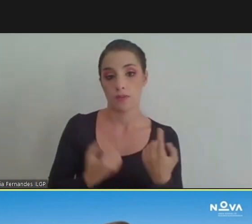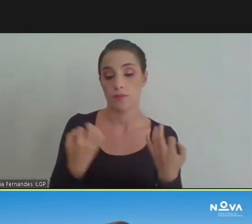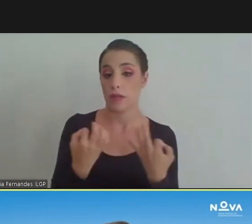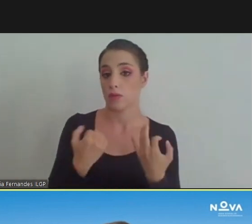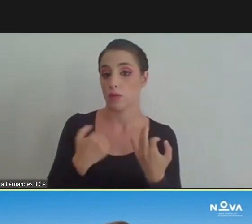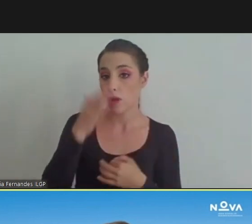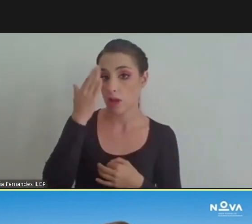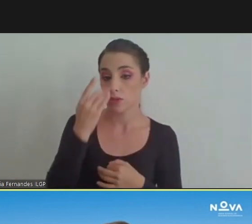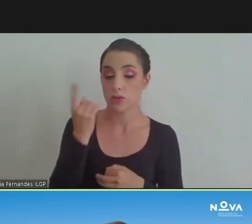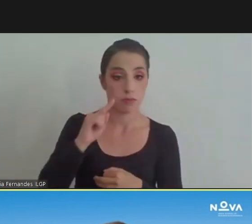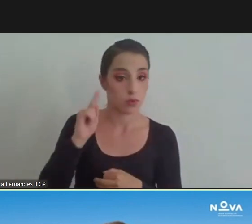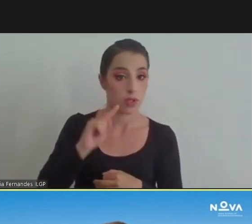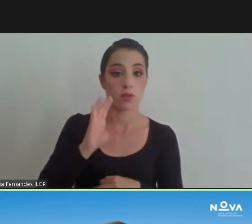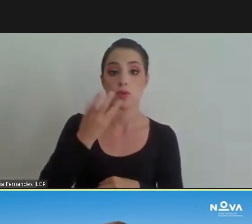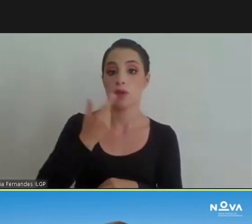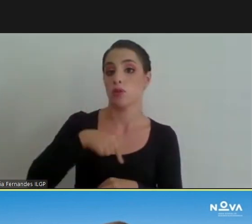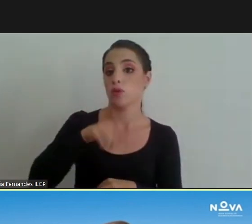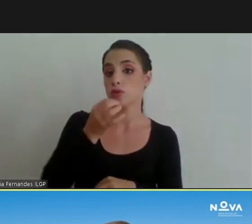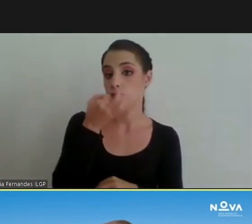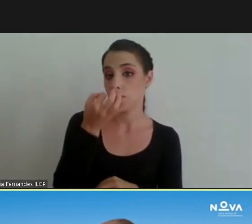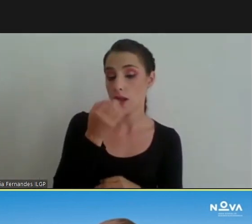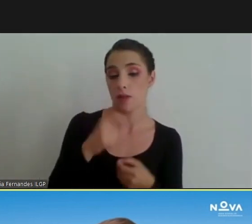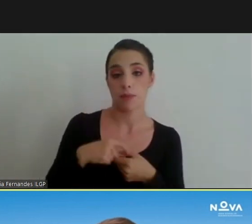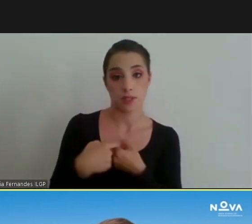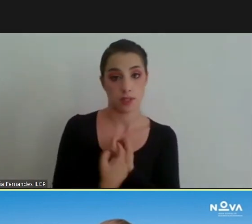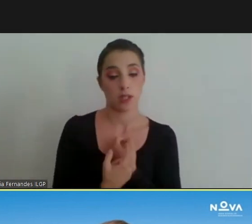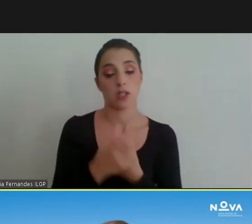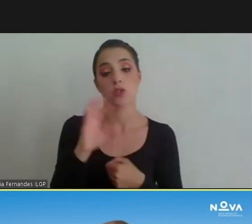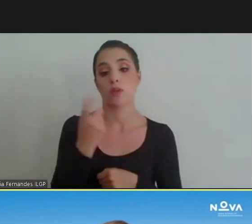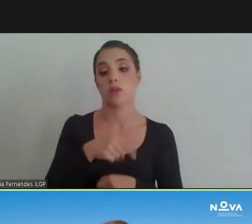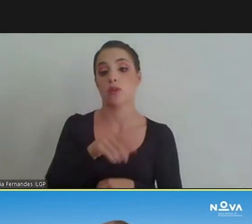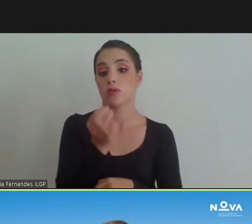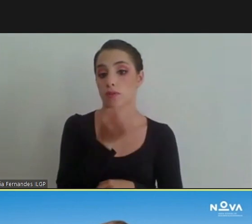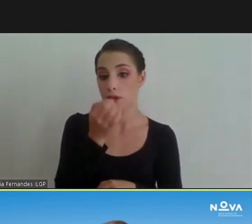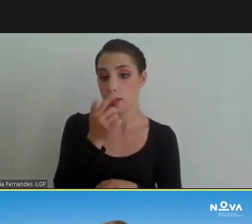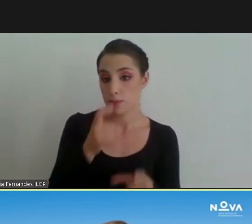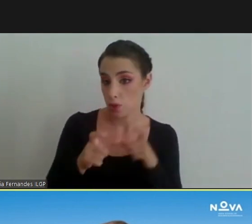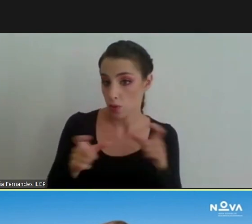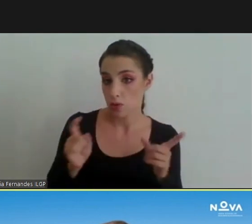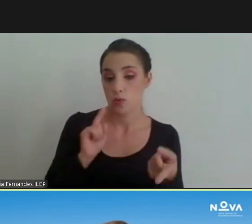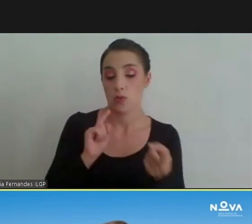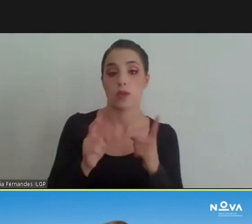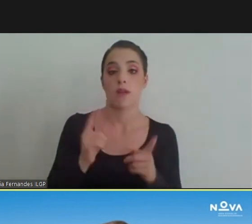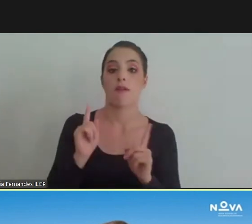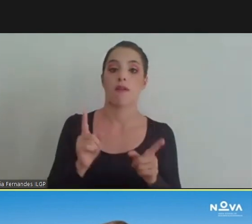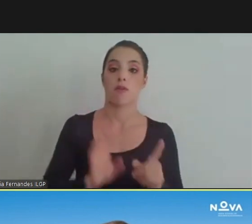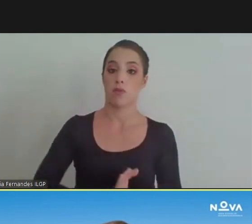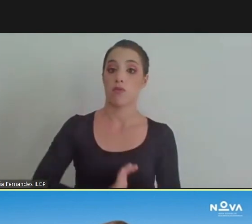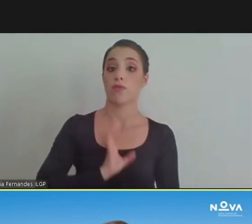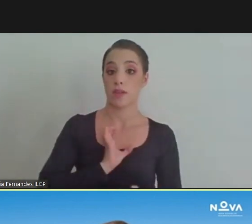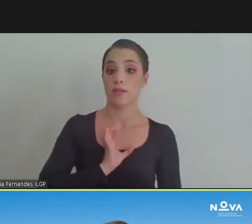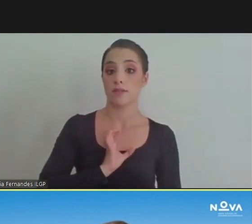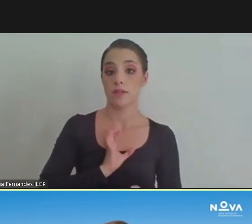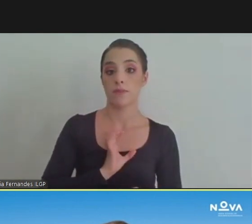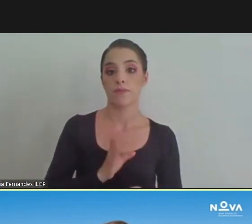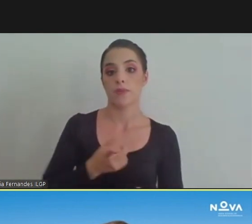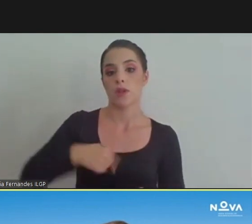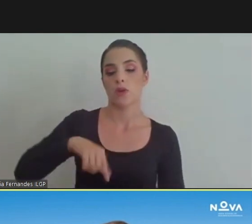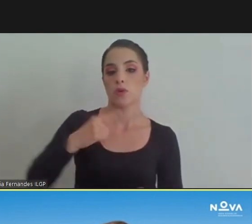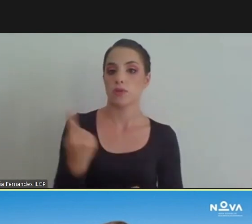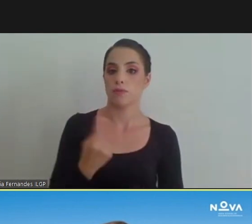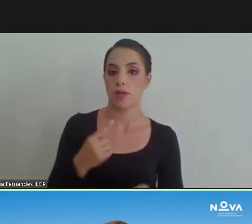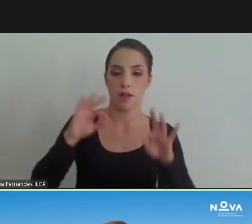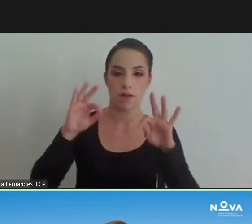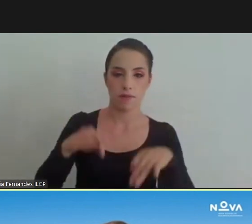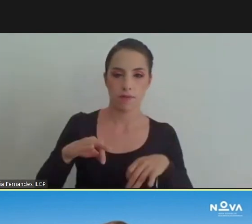importante quando estamos a falar em parcerias, quando estamos a falar em pessoas, que é a confiança. Ou seja, no final do dia,